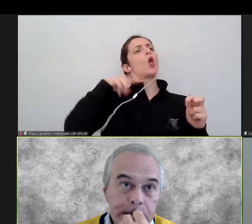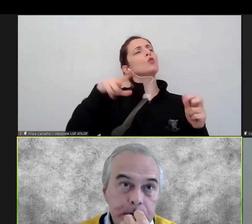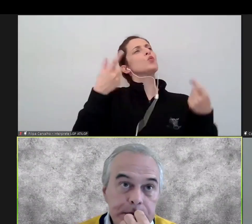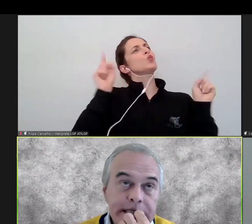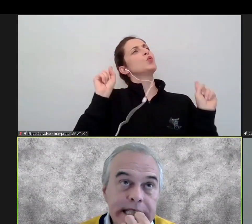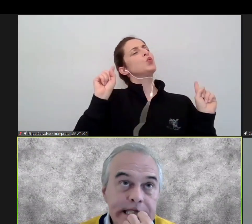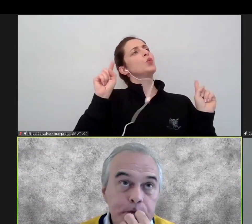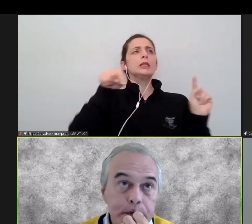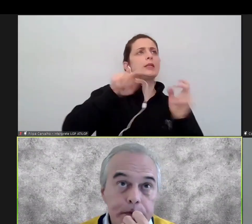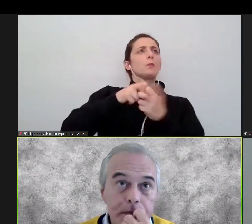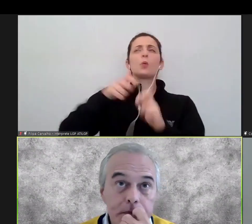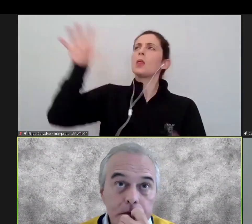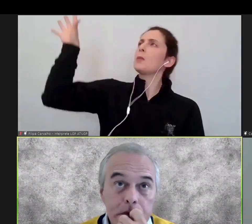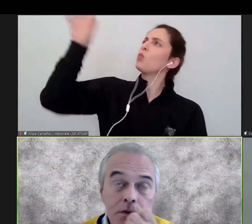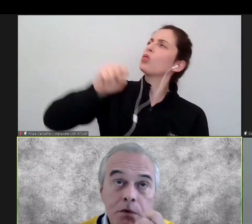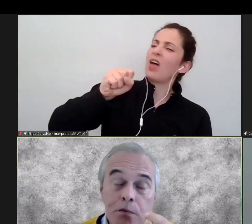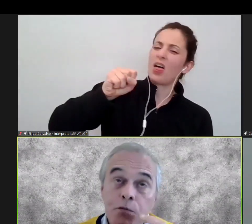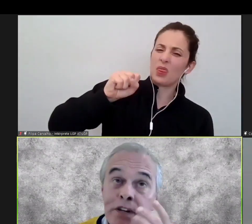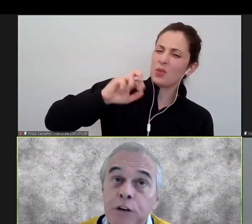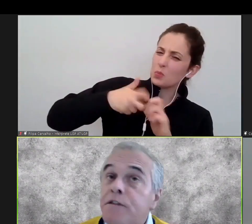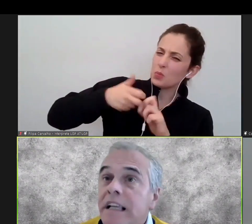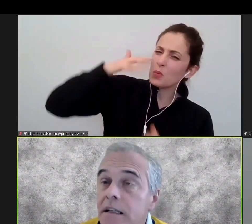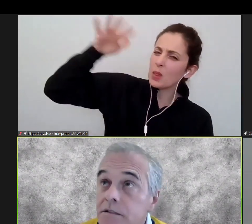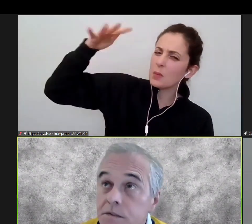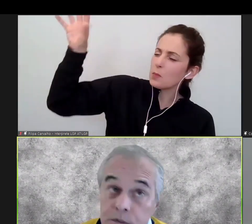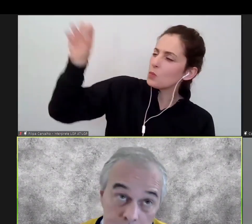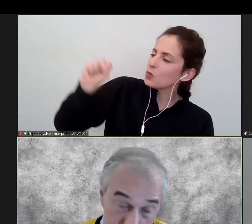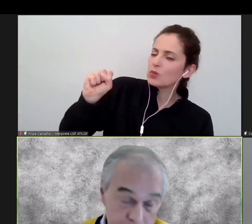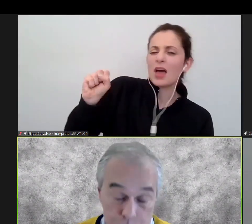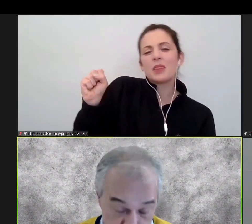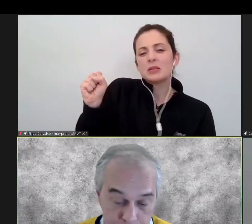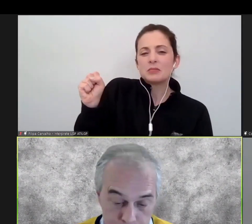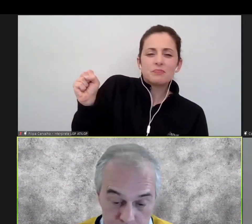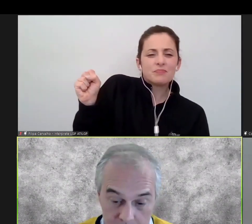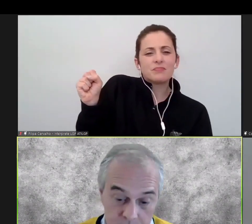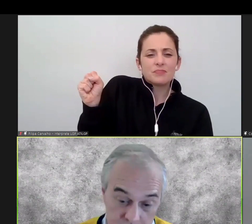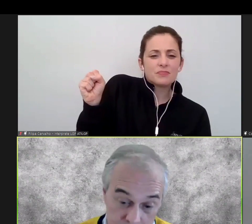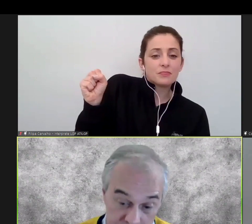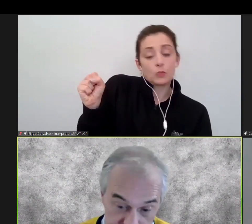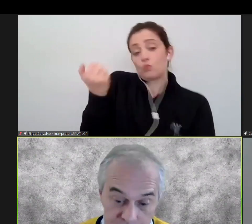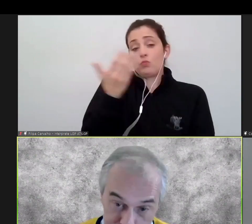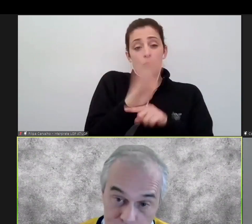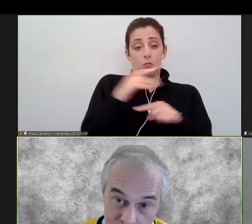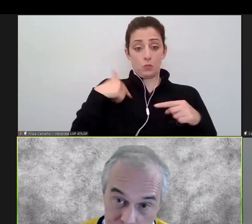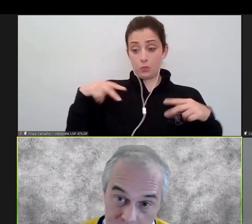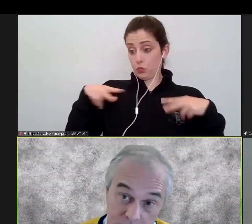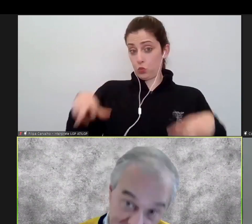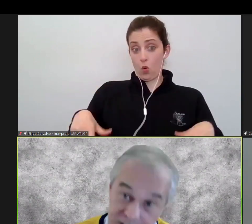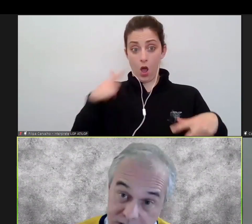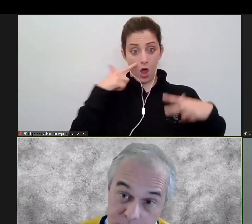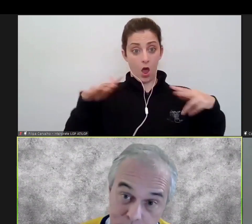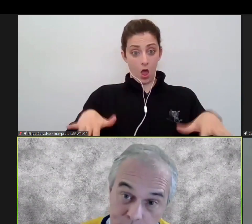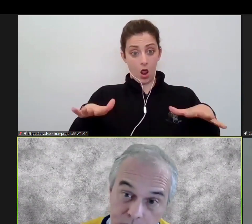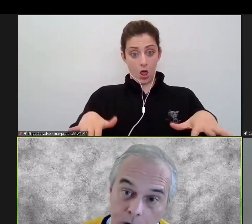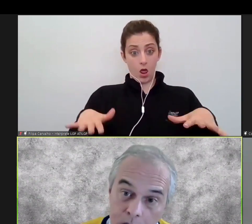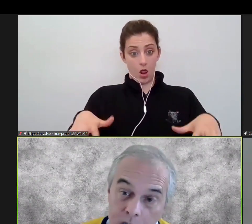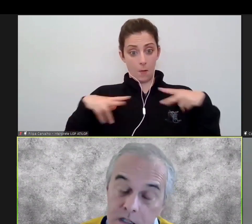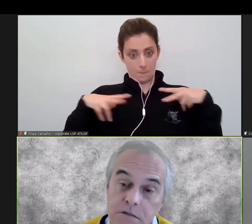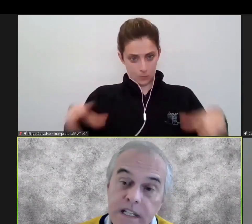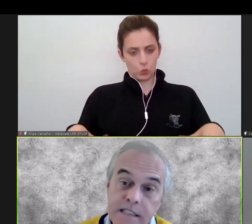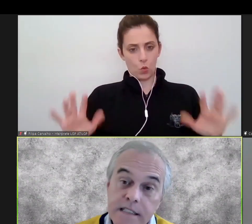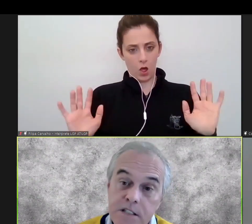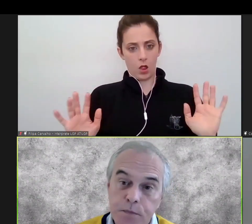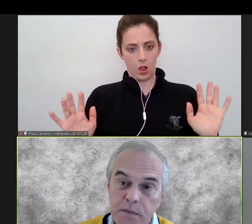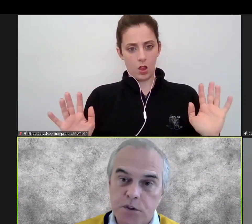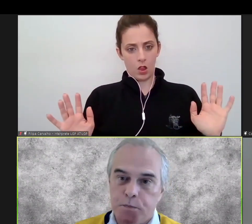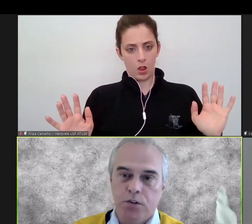Por exemplo, pensar assim, eu não quero falar... Estou em Portugal, estamos a falar de Portugal, então eu tenho que falar de Portugal. Isso não quer